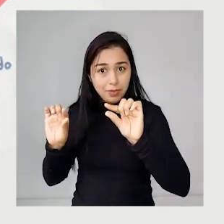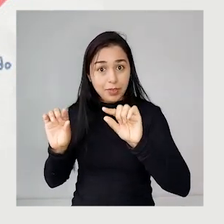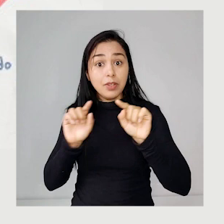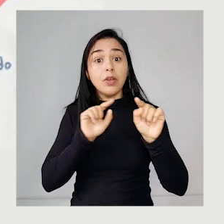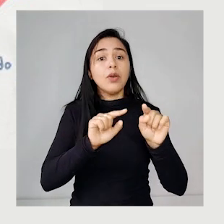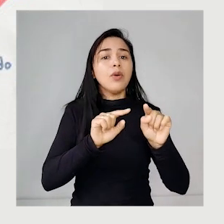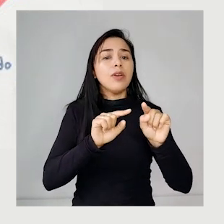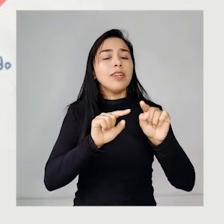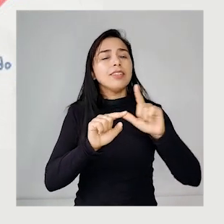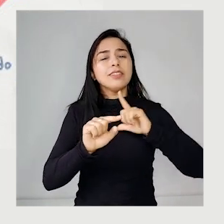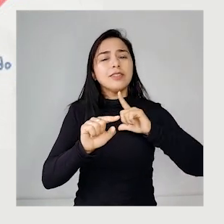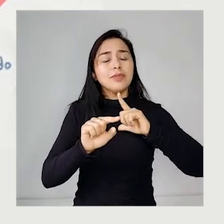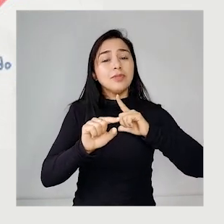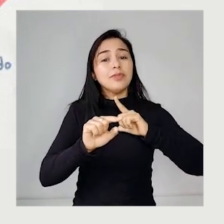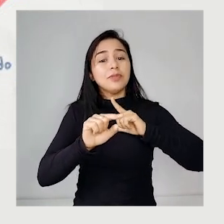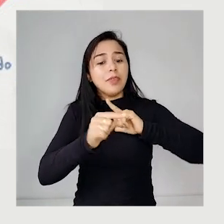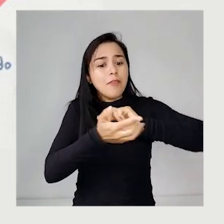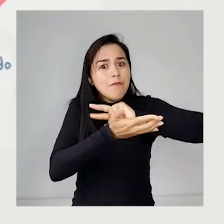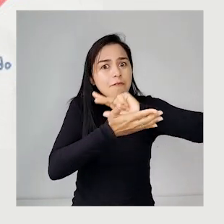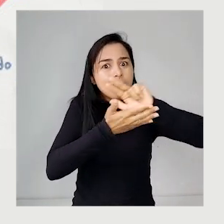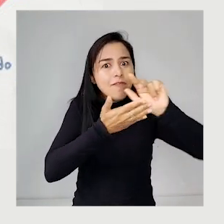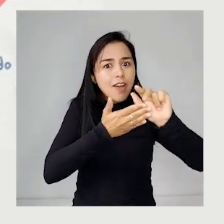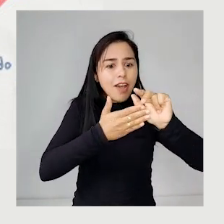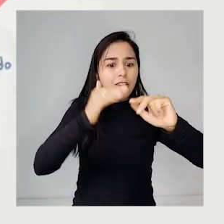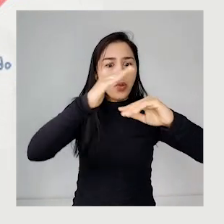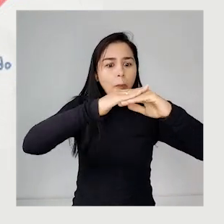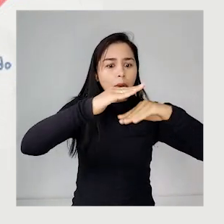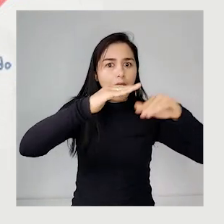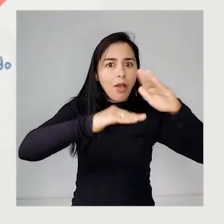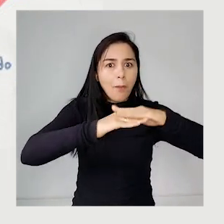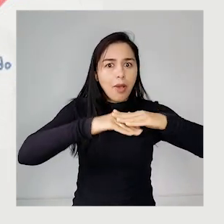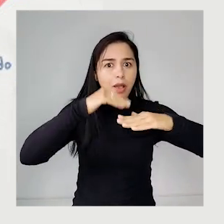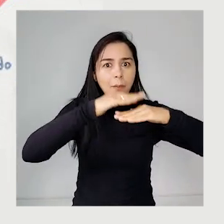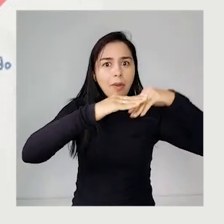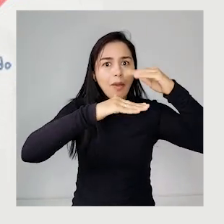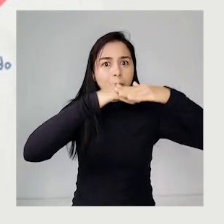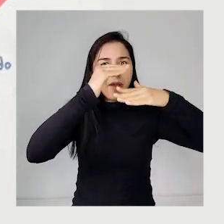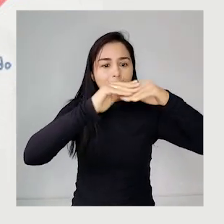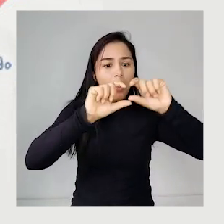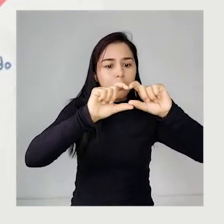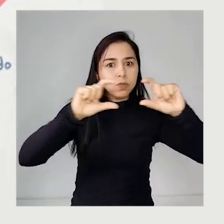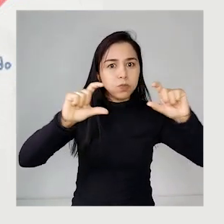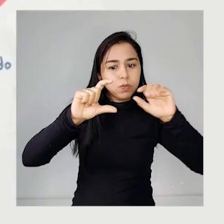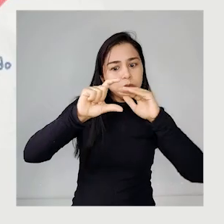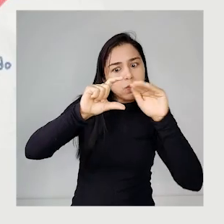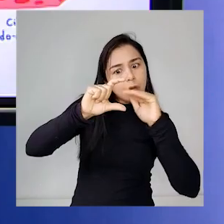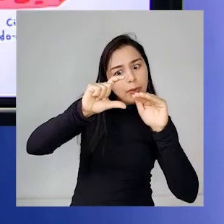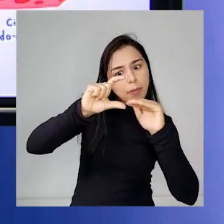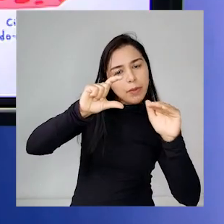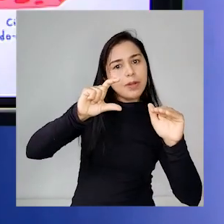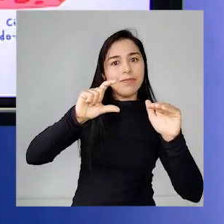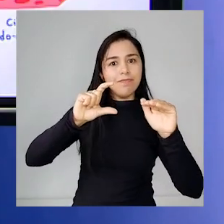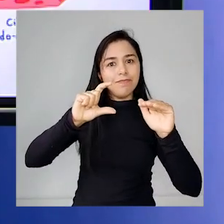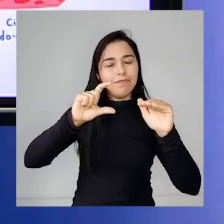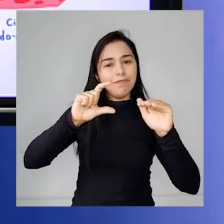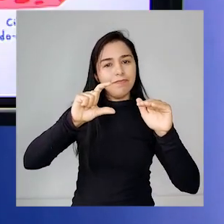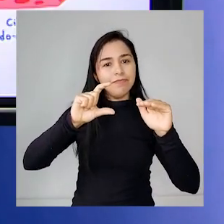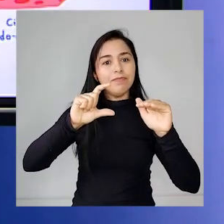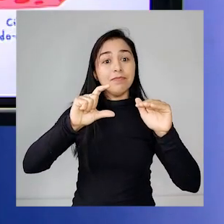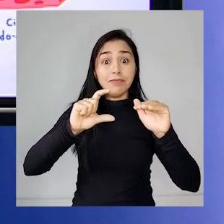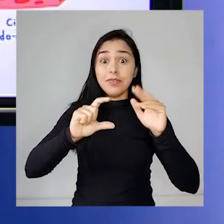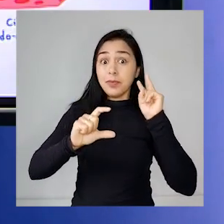estratificado forma várias camadas de células do tecido, umas sobre as outras.